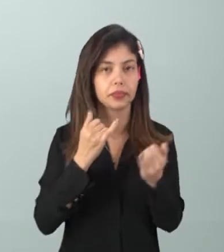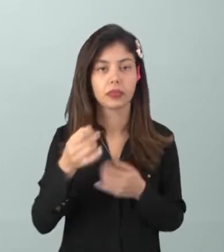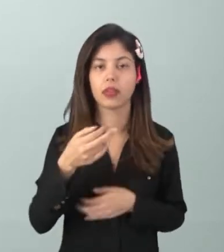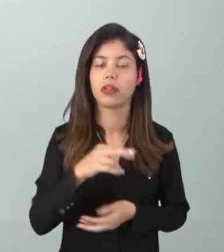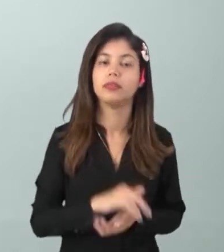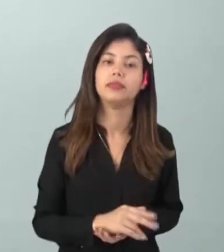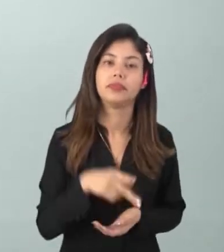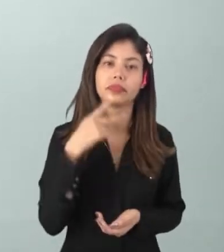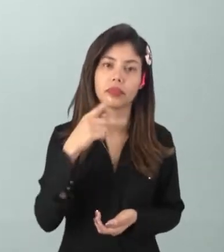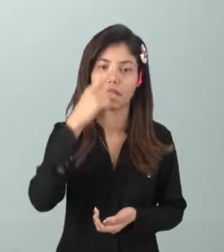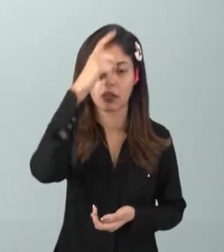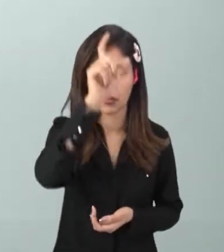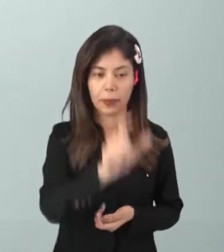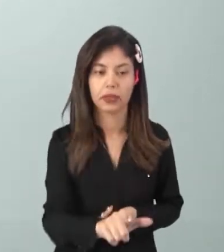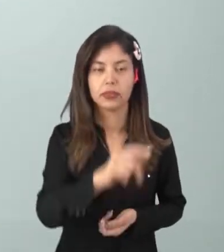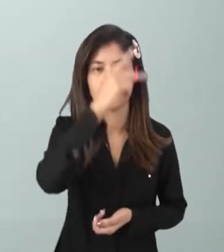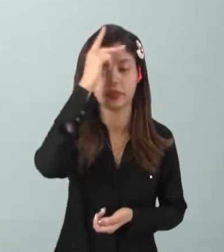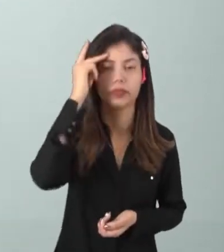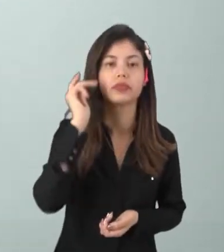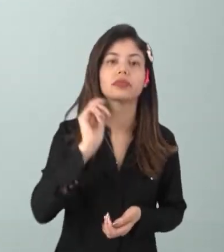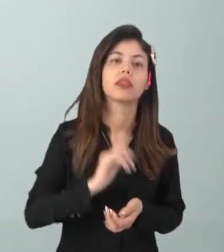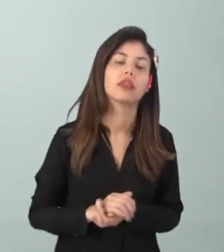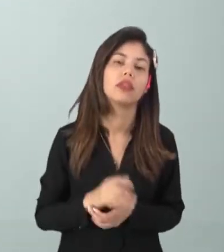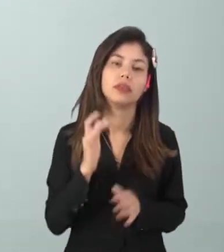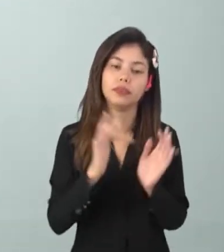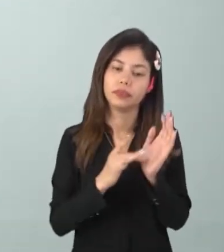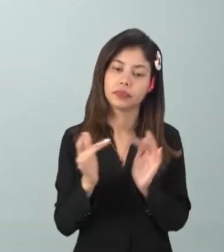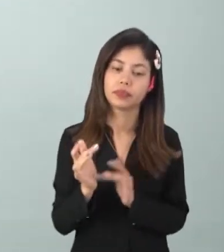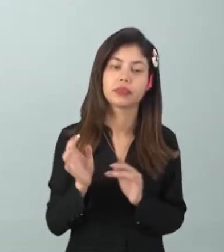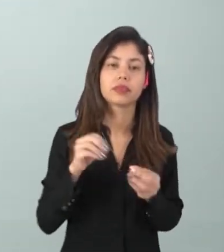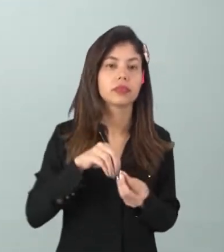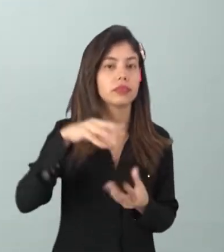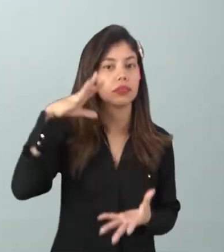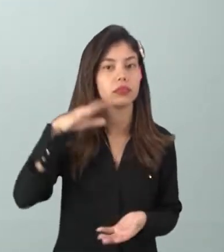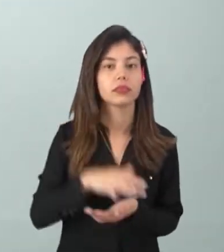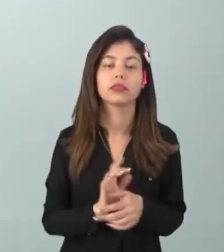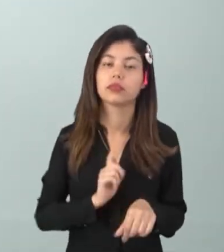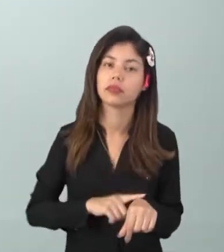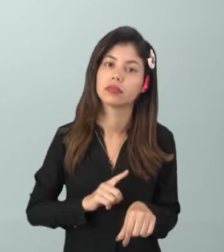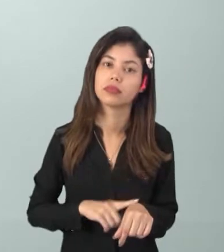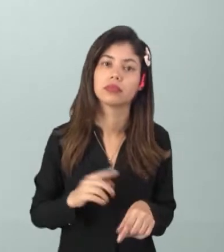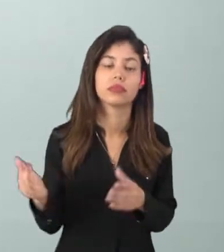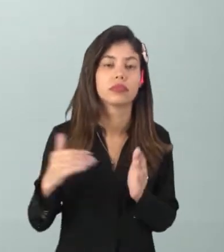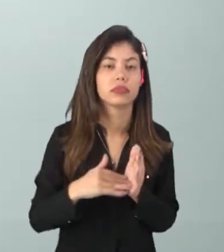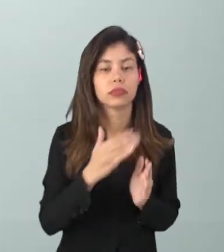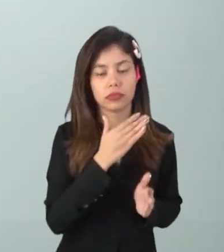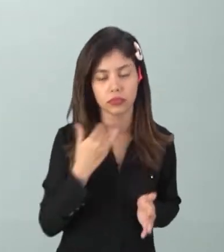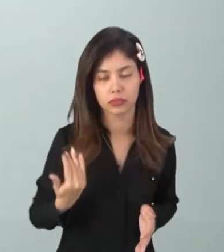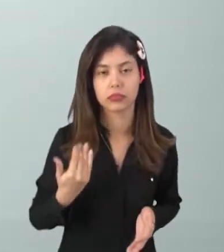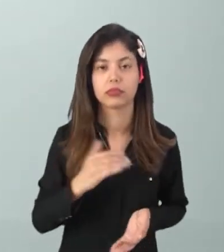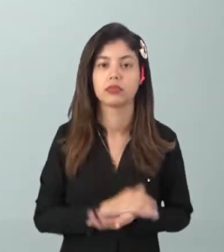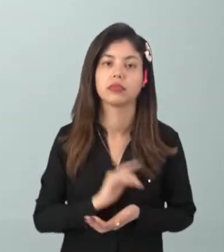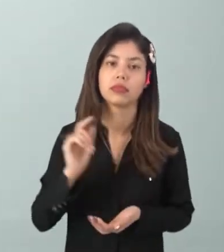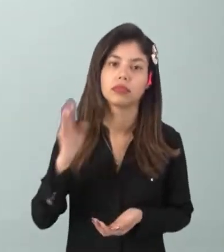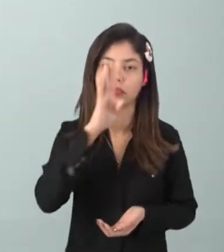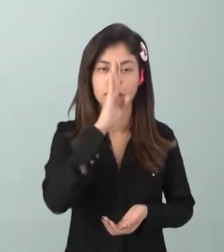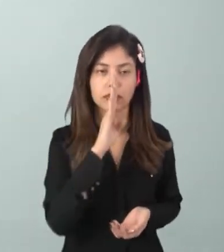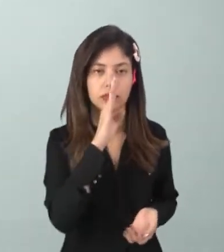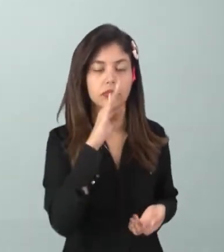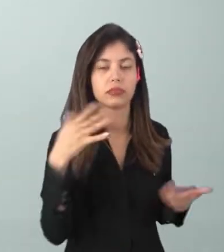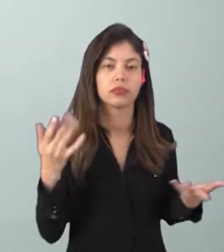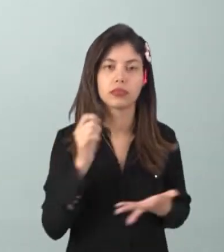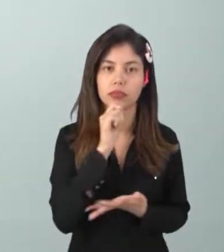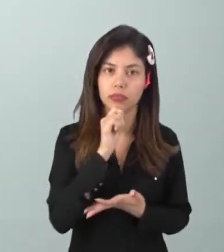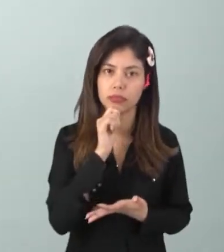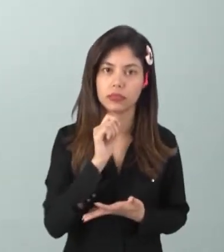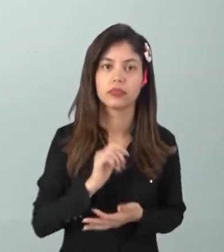a respeito da pessoa de Jesus e os seus milagres, houve um certo tempo até que ele morresse, e aí houve um silêncio, né?